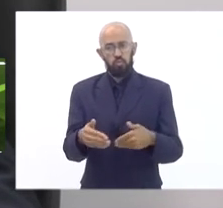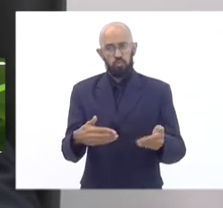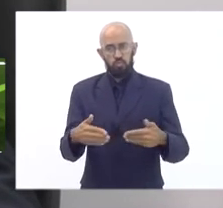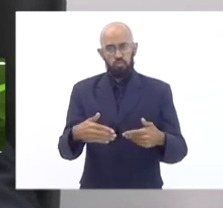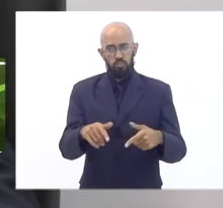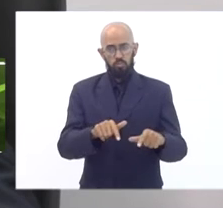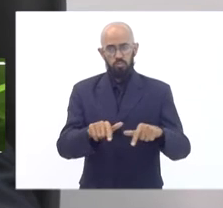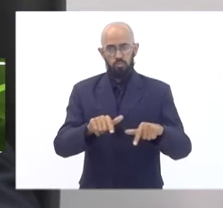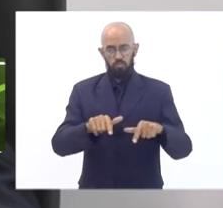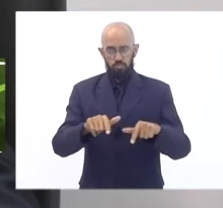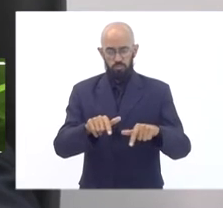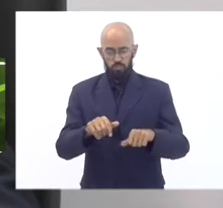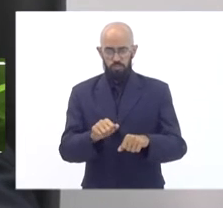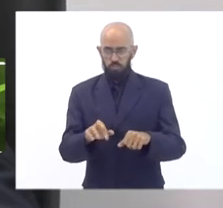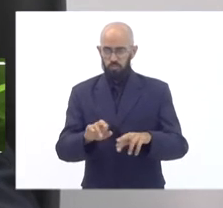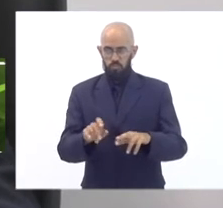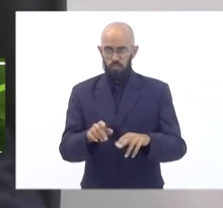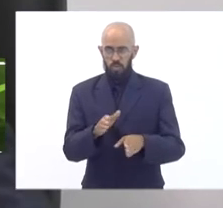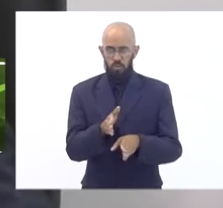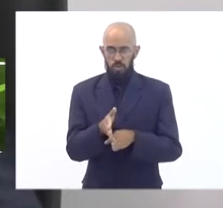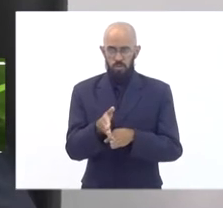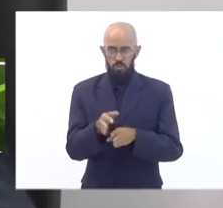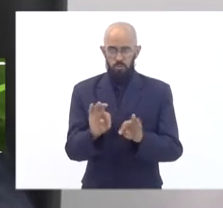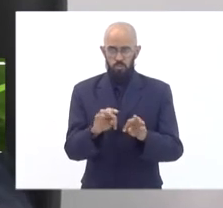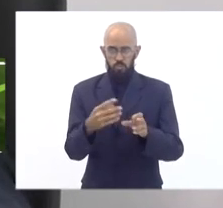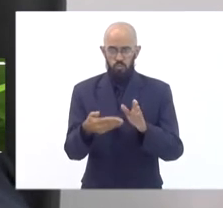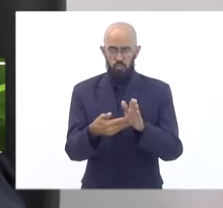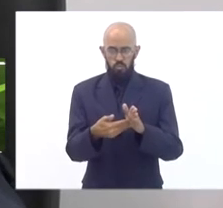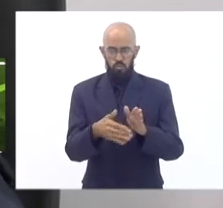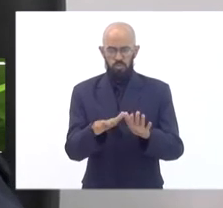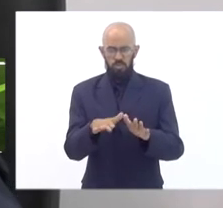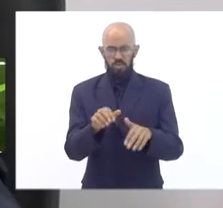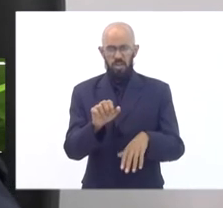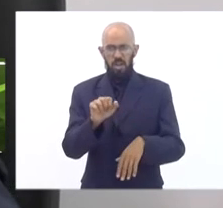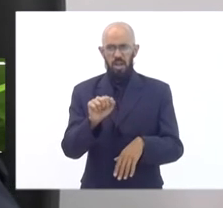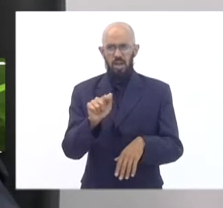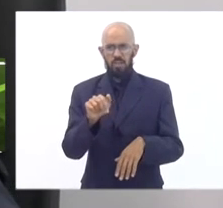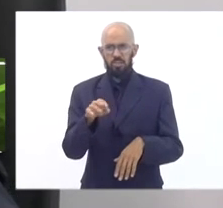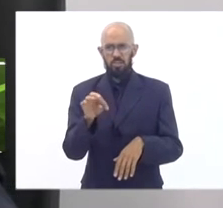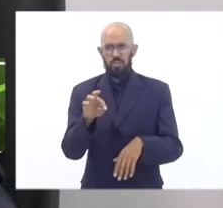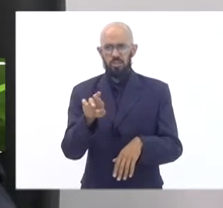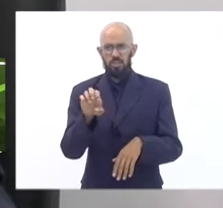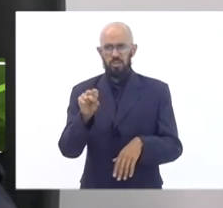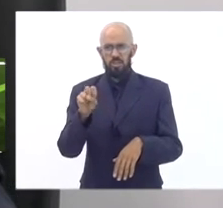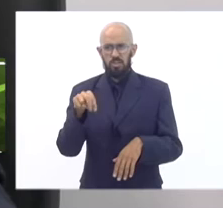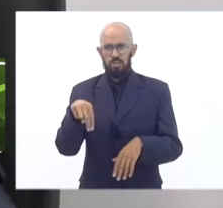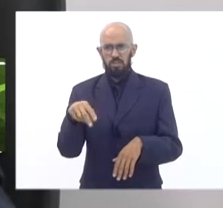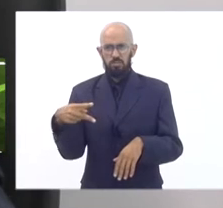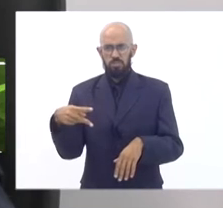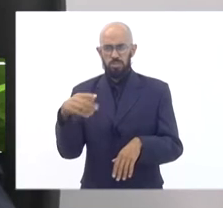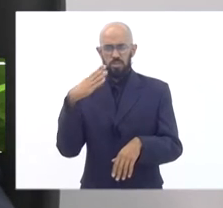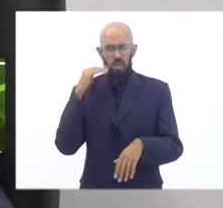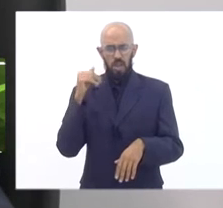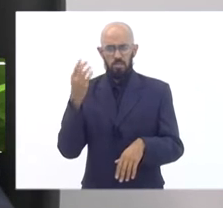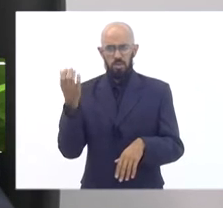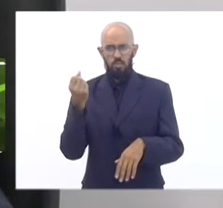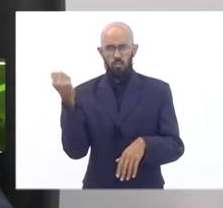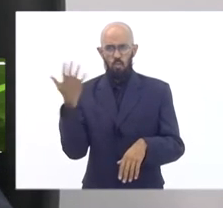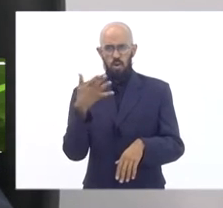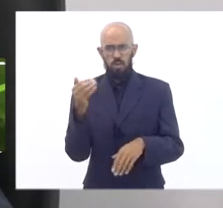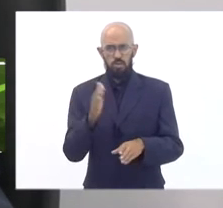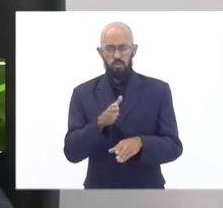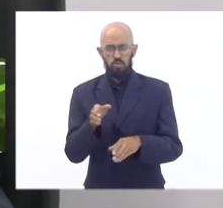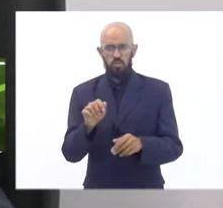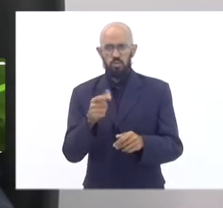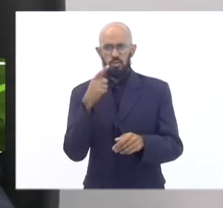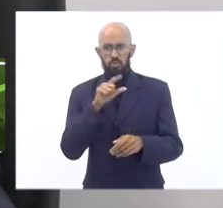econômico financeiro de todo o contrato. A Getransp tem esse número de qual seria o número de passageiros que equilibraria economicamente o